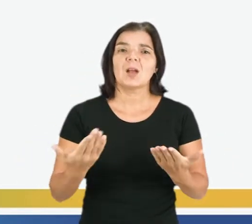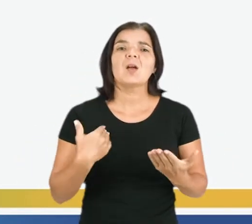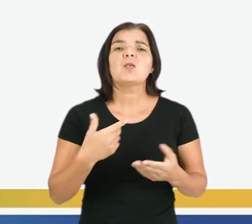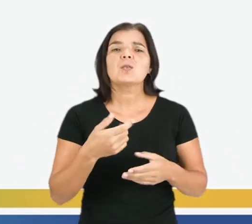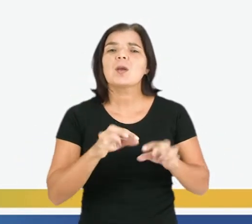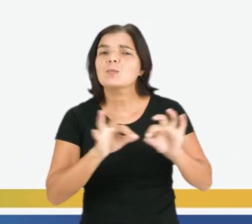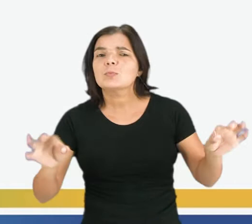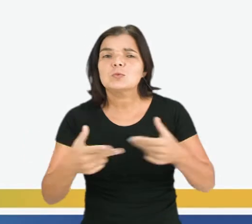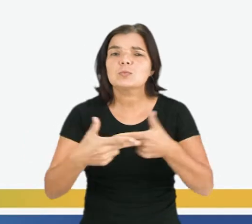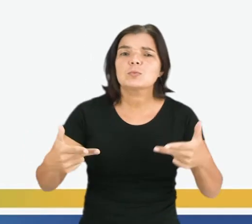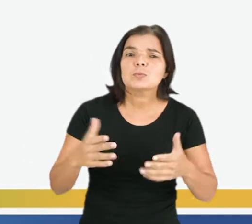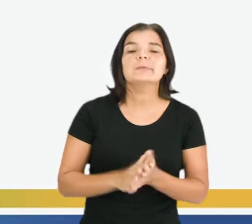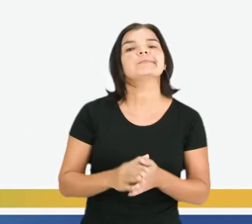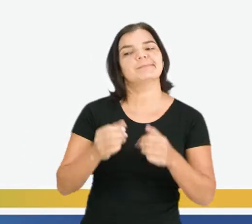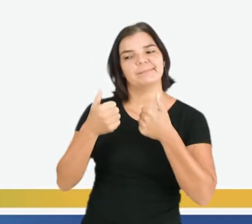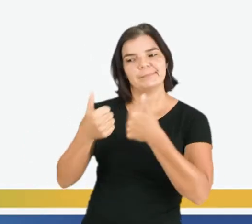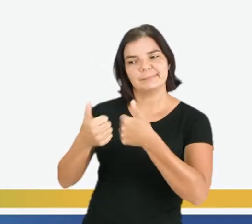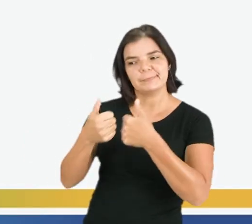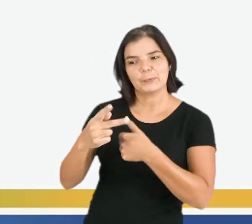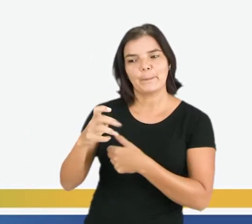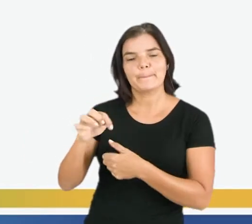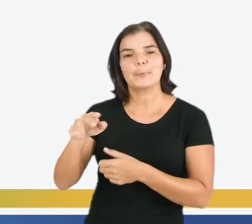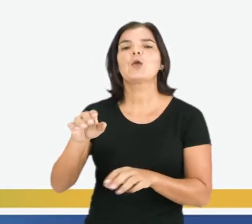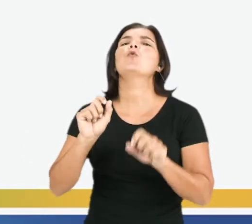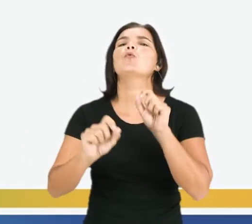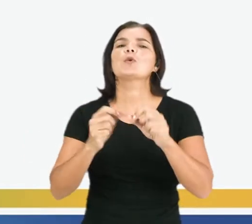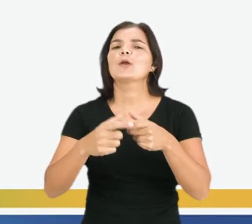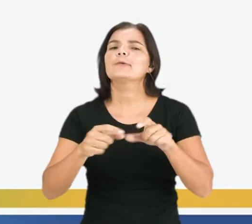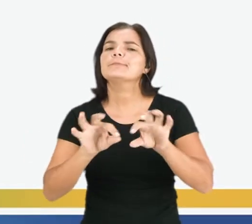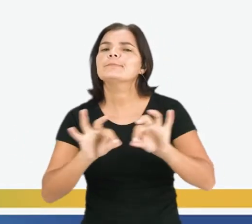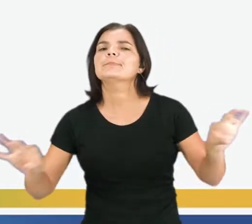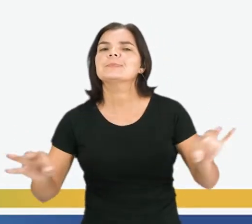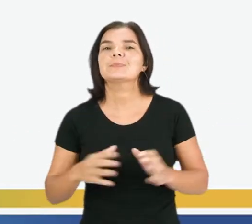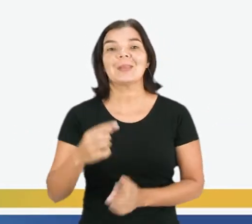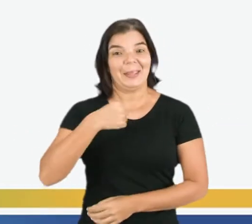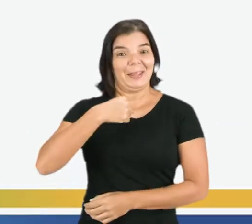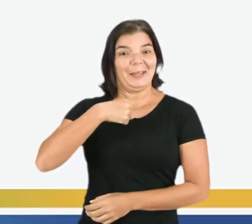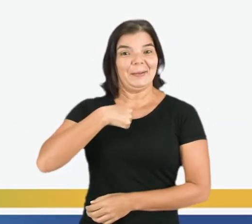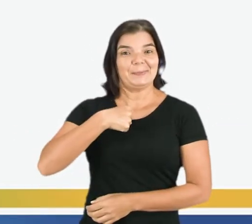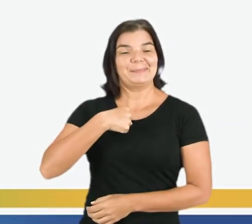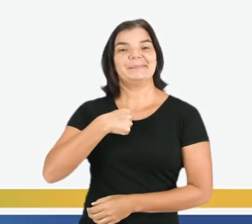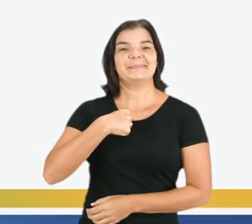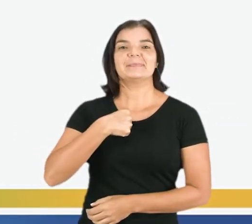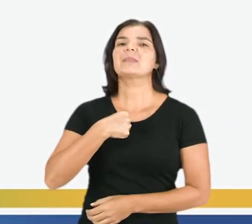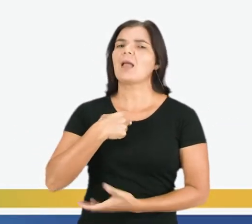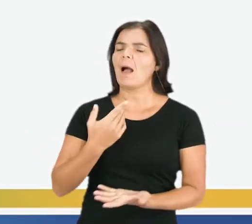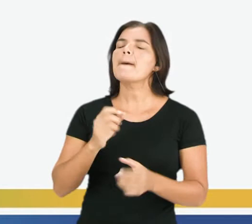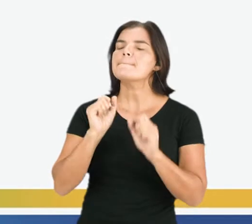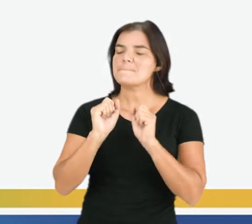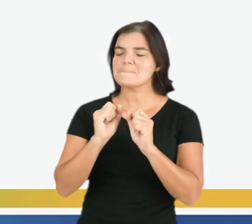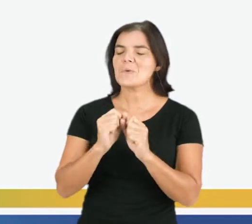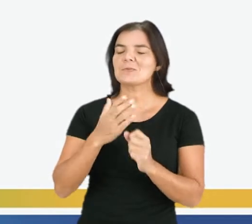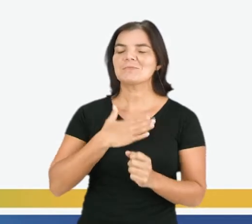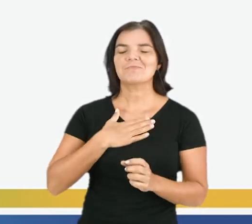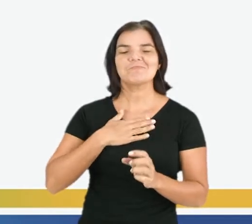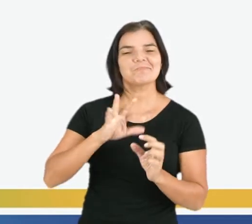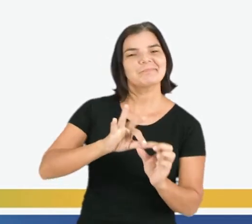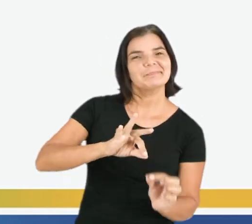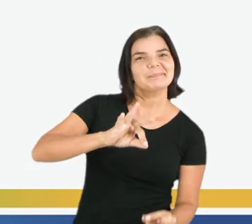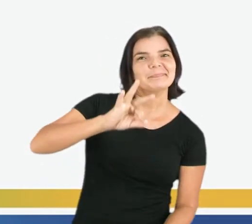medir alguma coisa. Tá bom, Pet. O que você quer medir? Que tal eu? Pode deixar comigo.